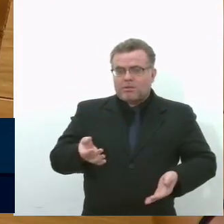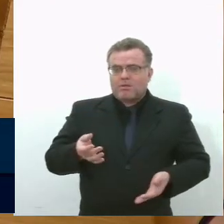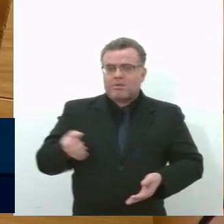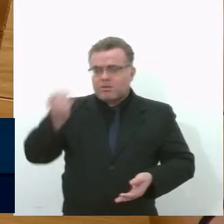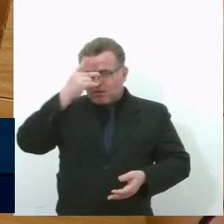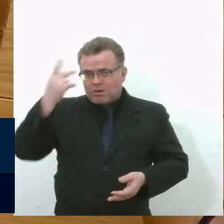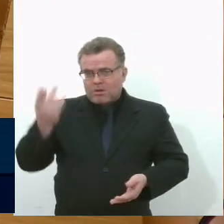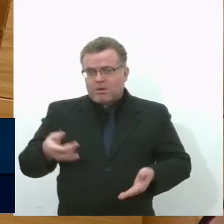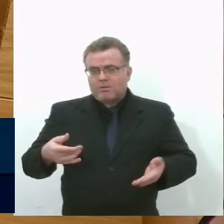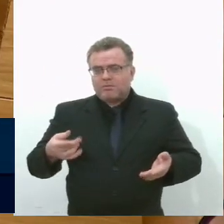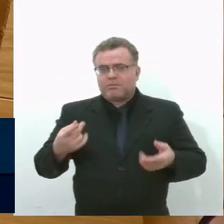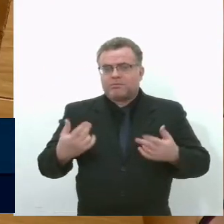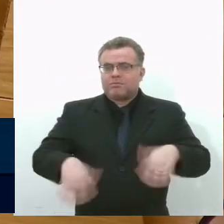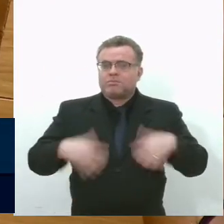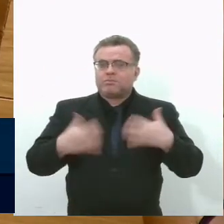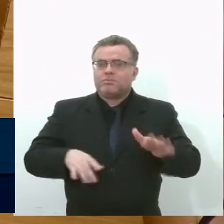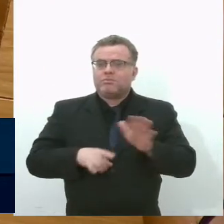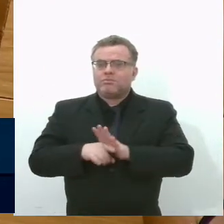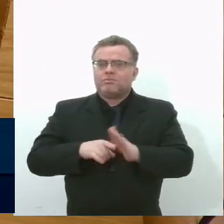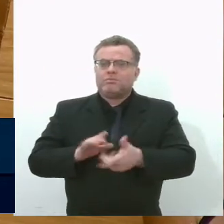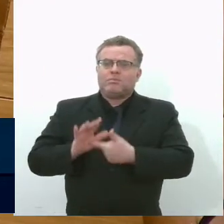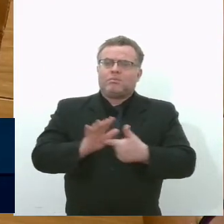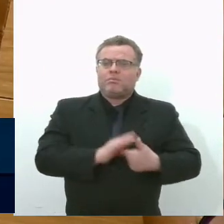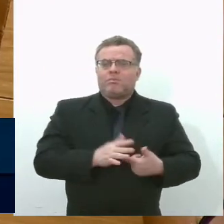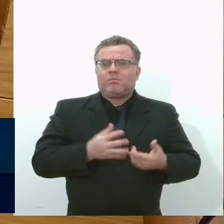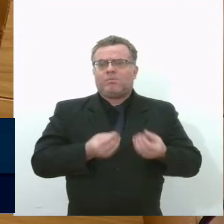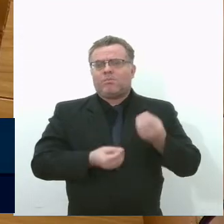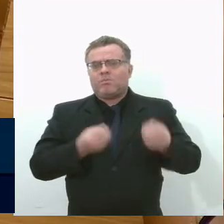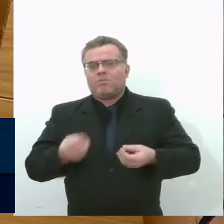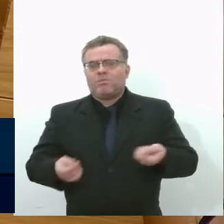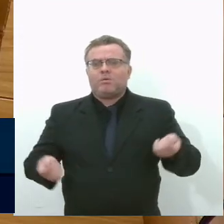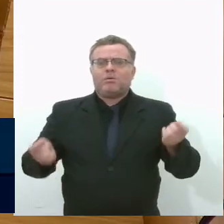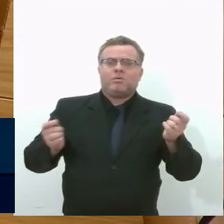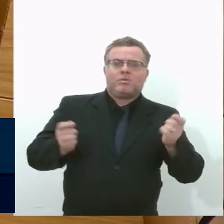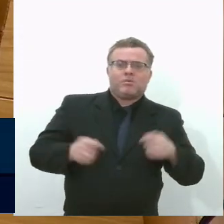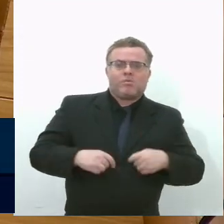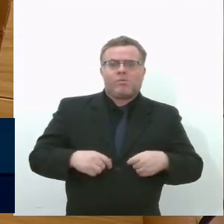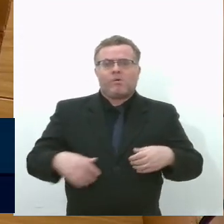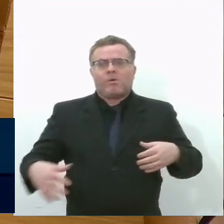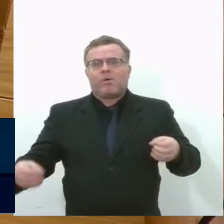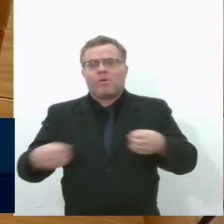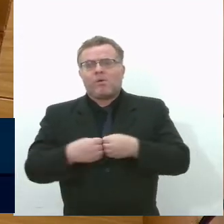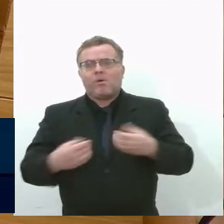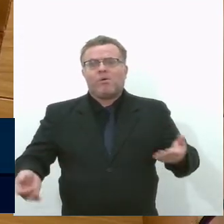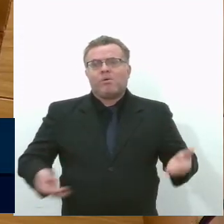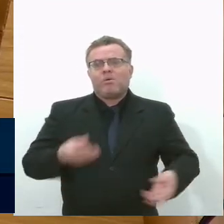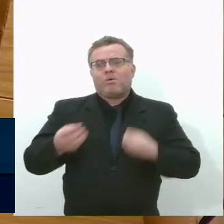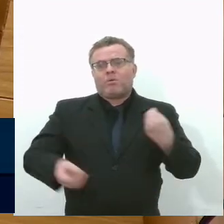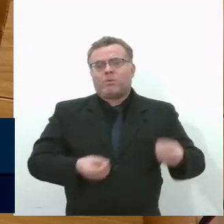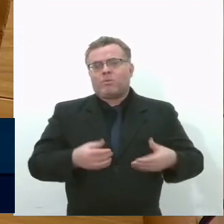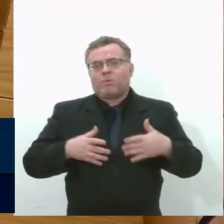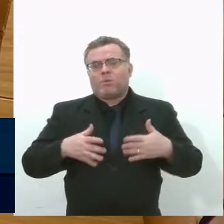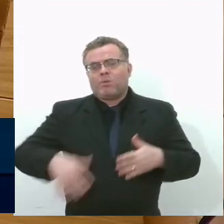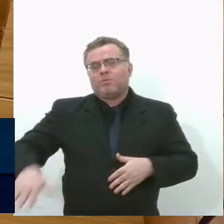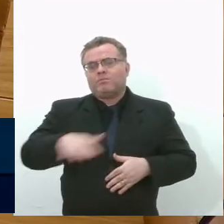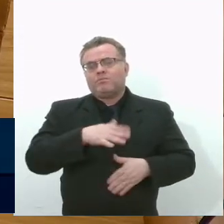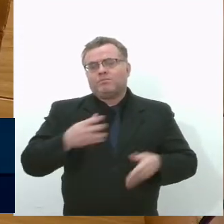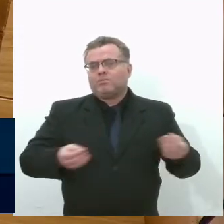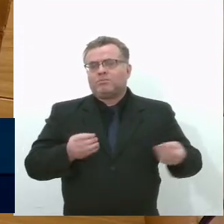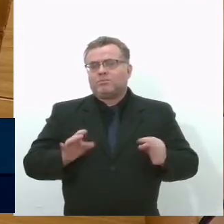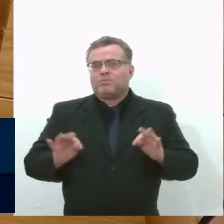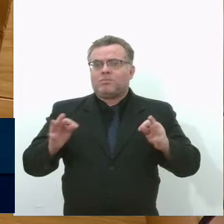fizemos todo o trabalho, mostrou que tem o Talveg do Rio Santa Maria, que era a divisão, Aracaju, São Cristóvão, tinha o Mondé da Onça, o Macho, tudo. Então,